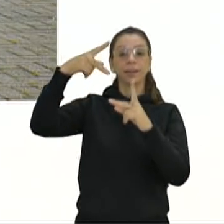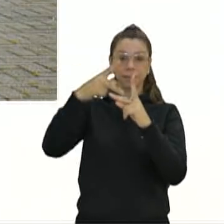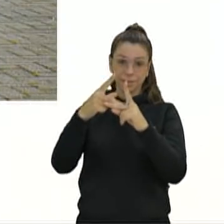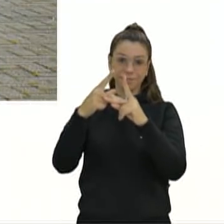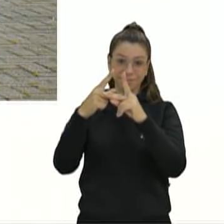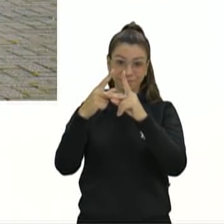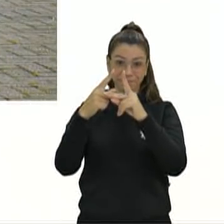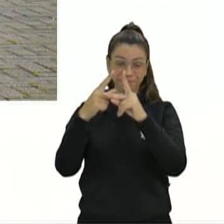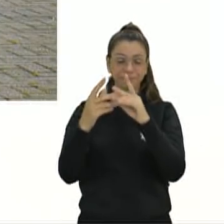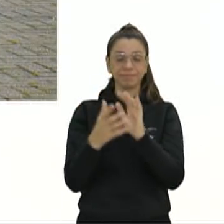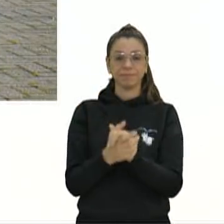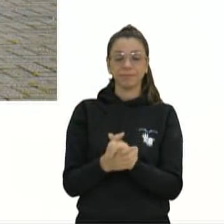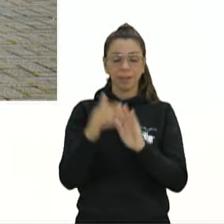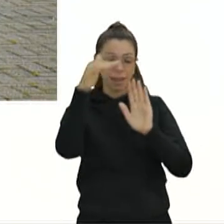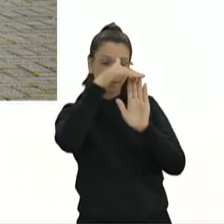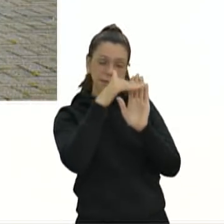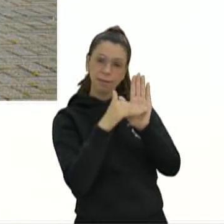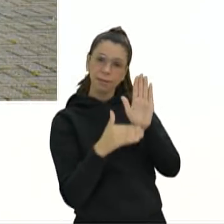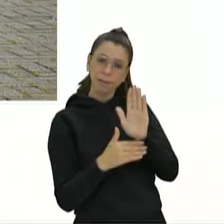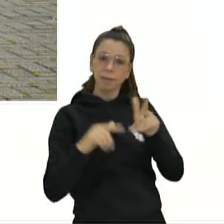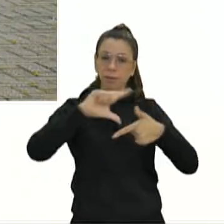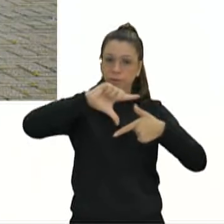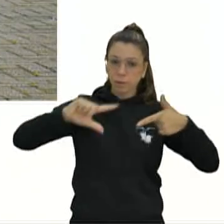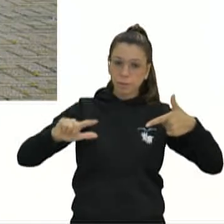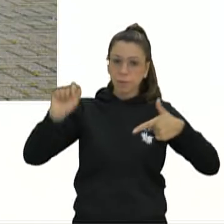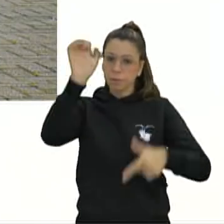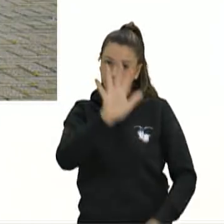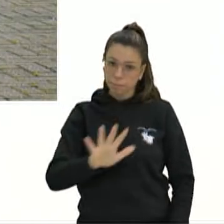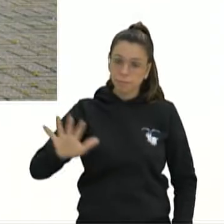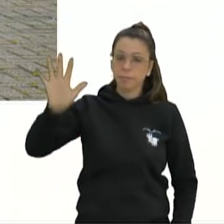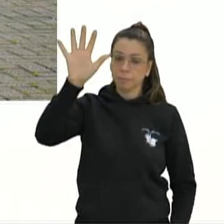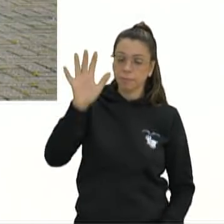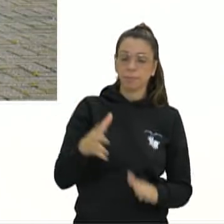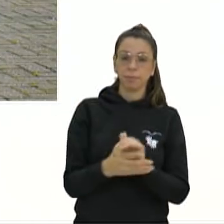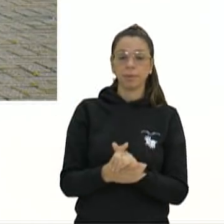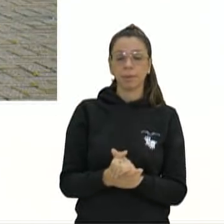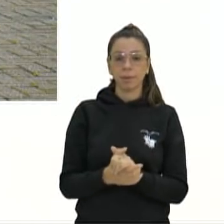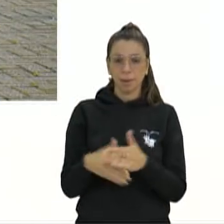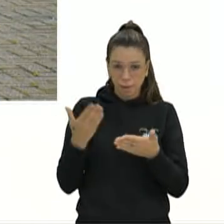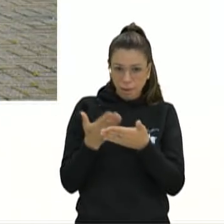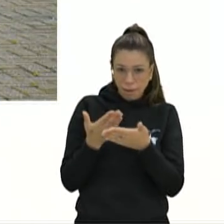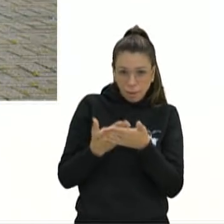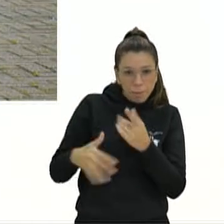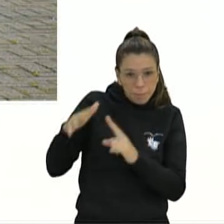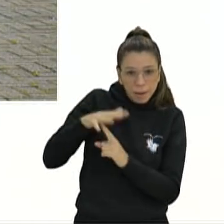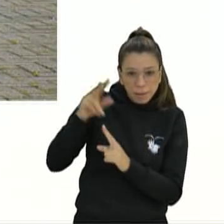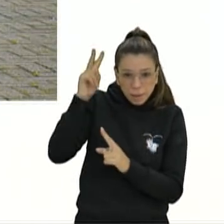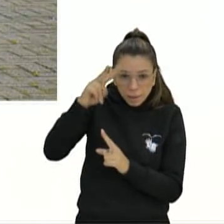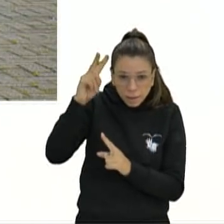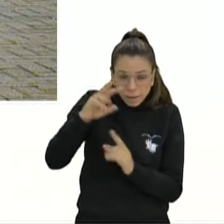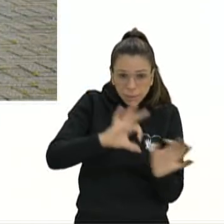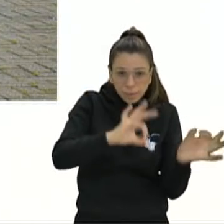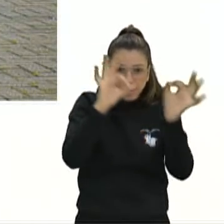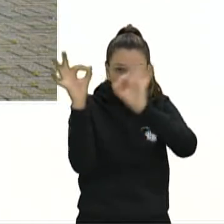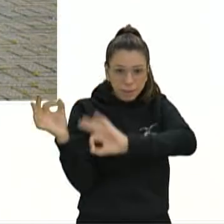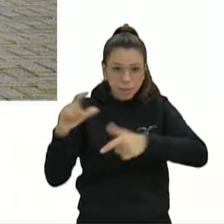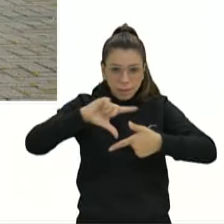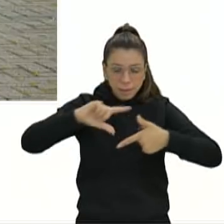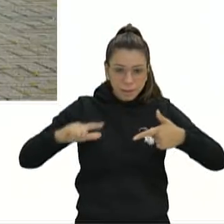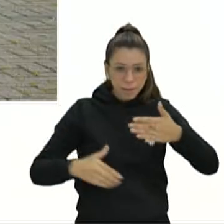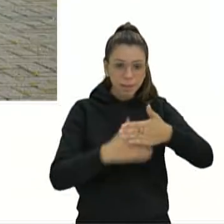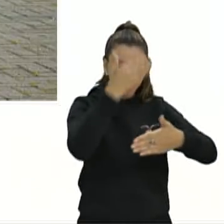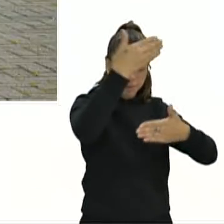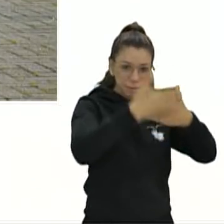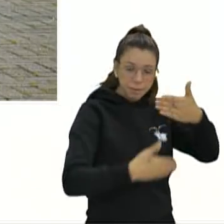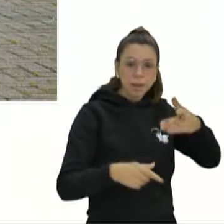disso? Lembra dos elementos da geometria espacial? Lembra das aulas do Aula Paraná, que você assistiu com a geometria plana e